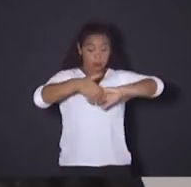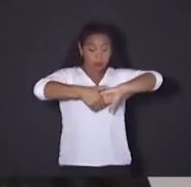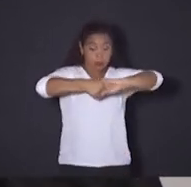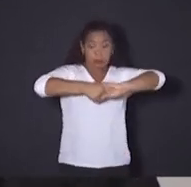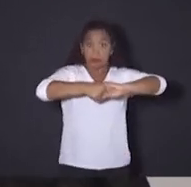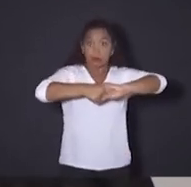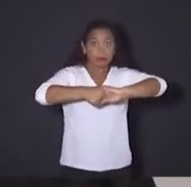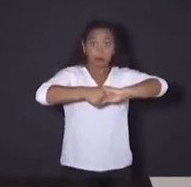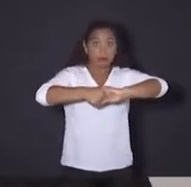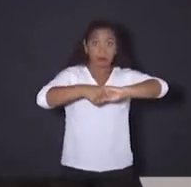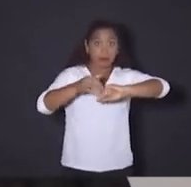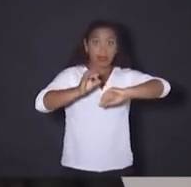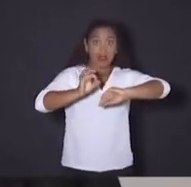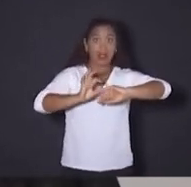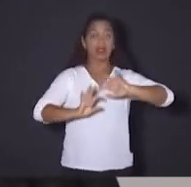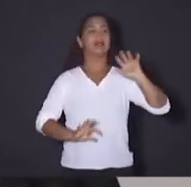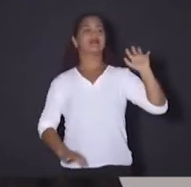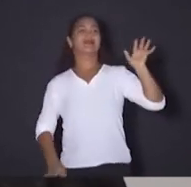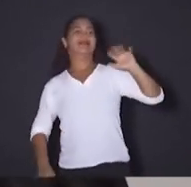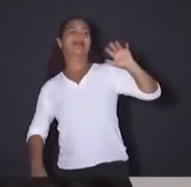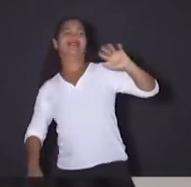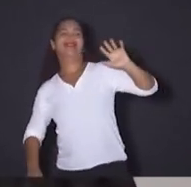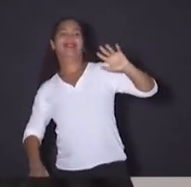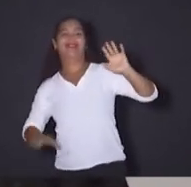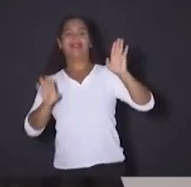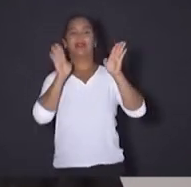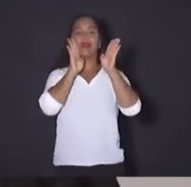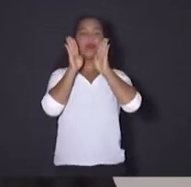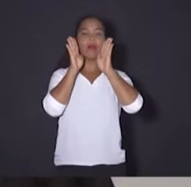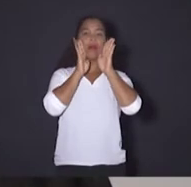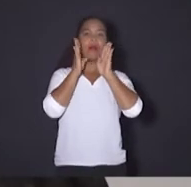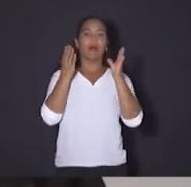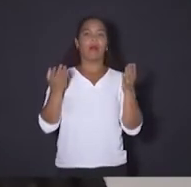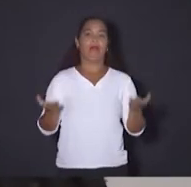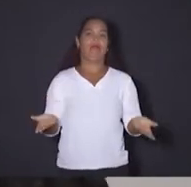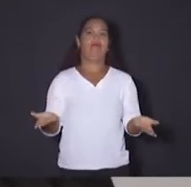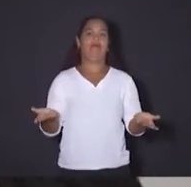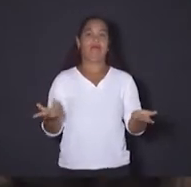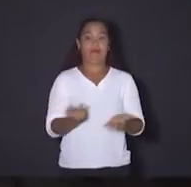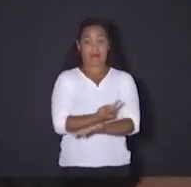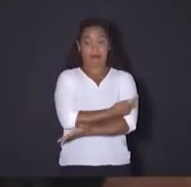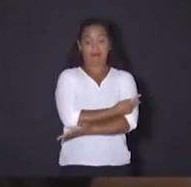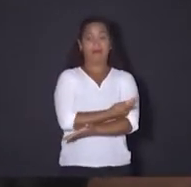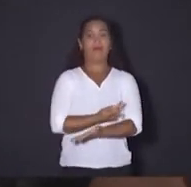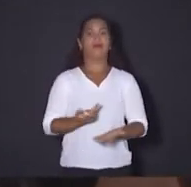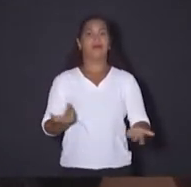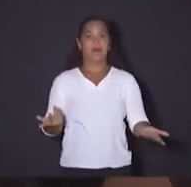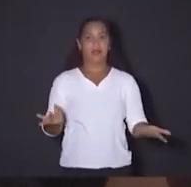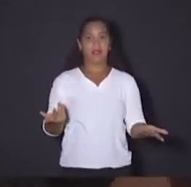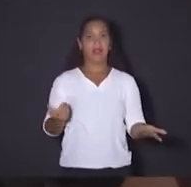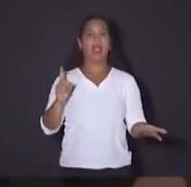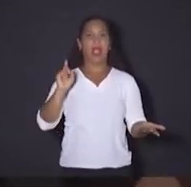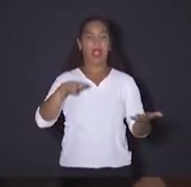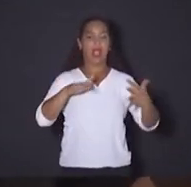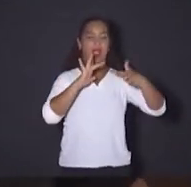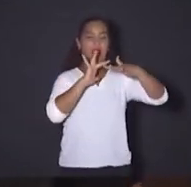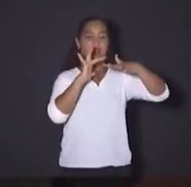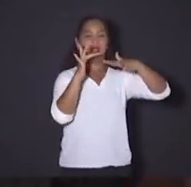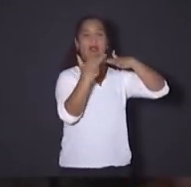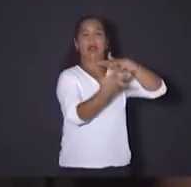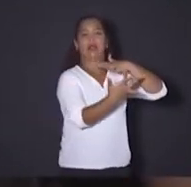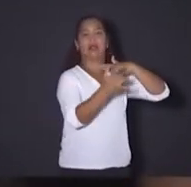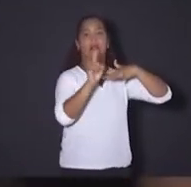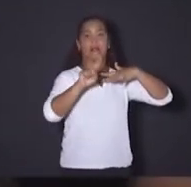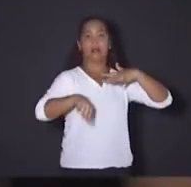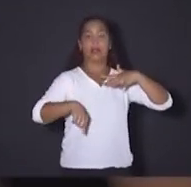manda uma cena pelo facebook é comum ver isso essas relações virtuais elas fazem